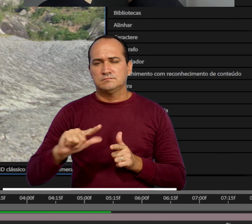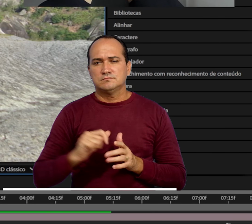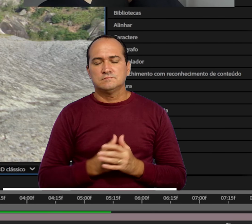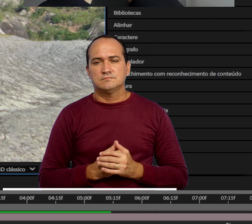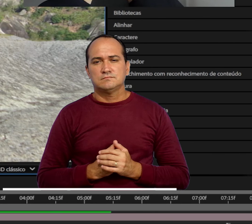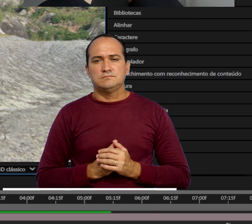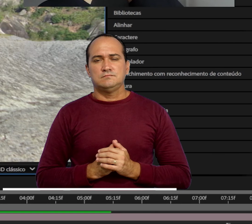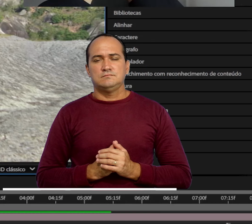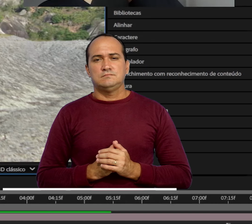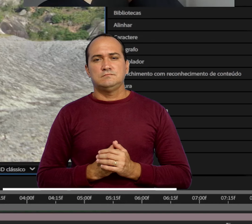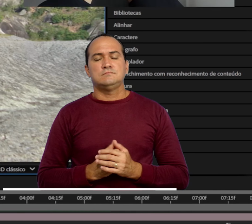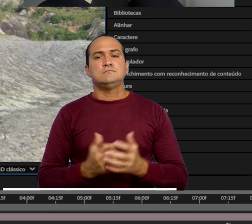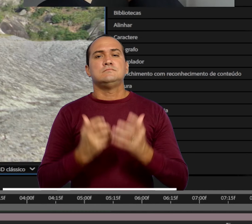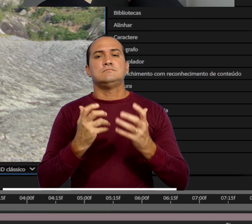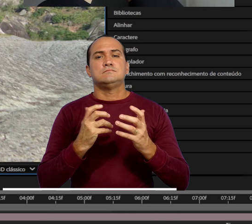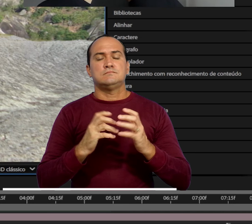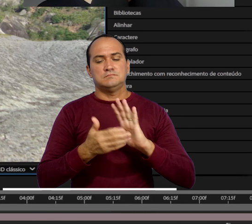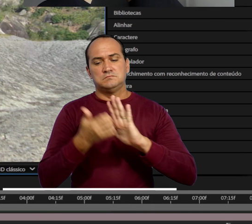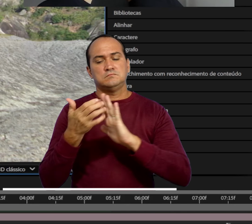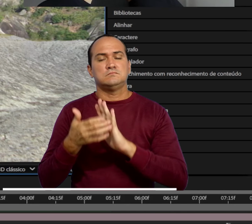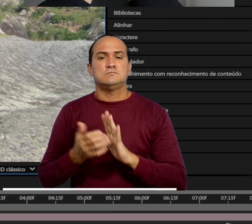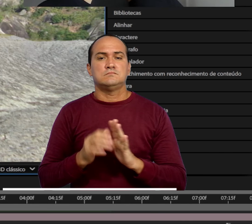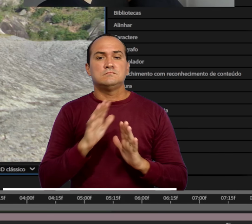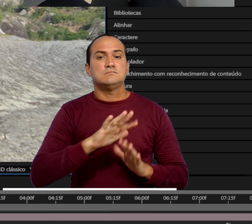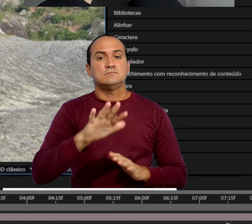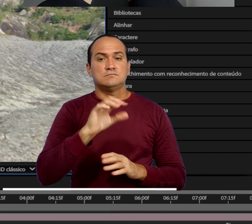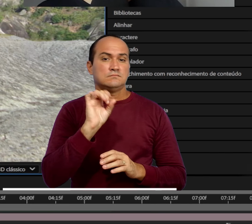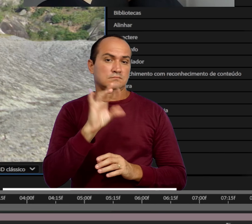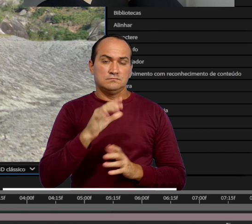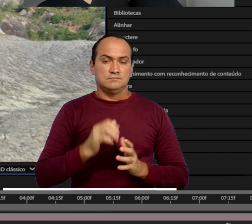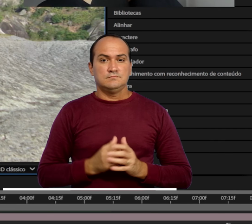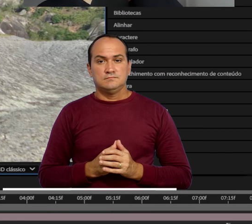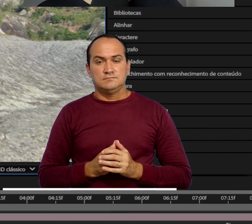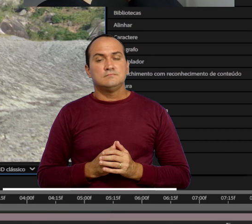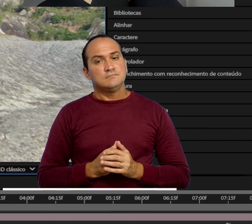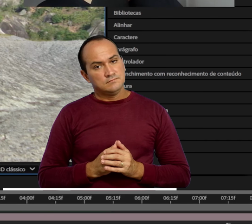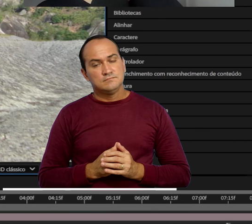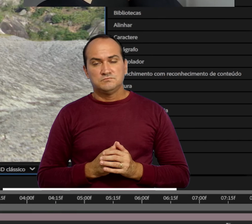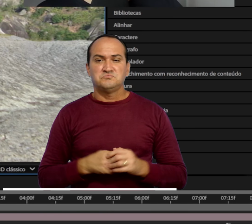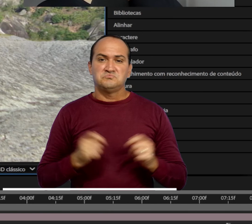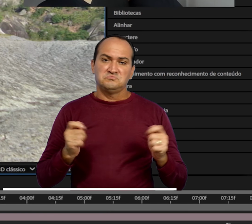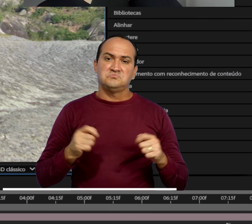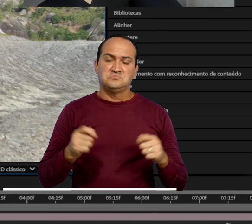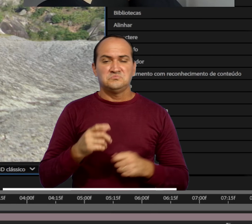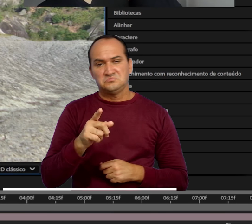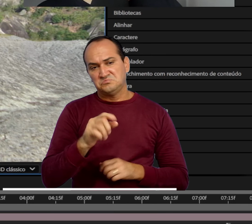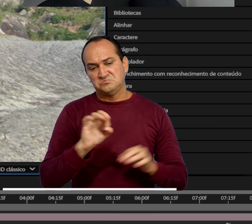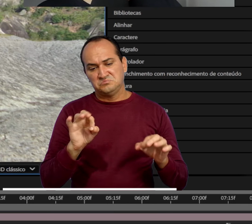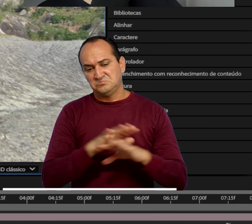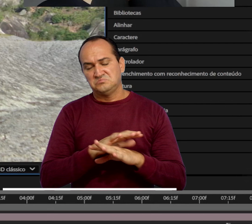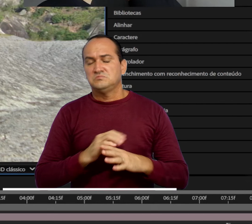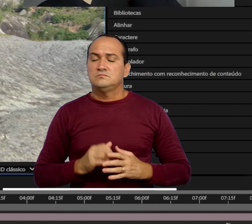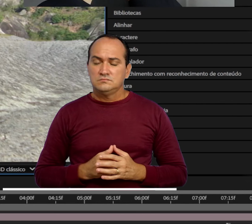não tem problema, porque o que eu quero eliminar é só aquela parte ali, certo? Então, que é mais que